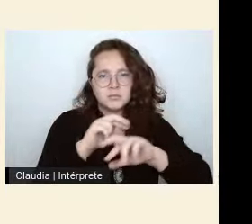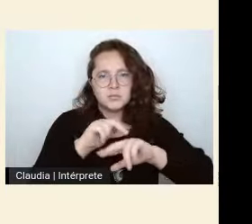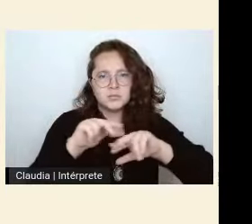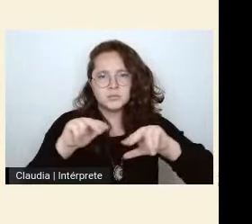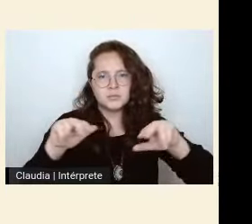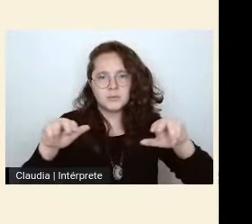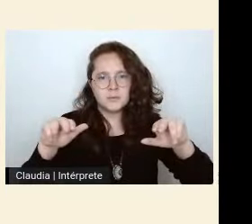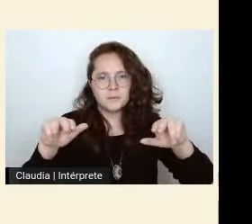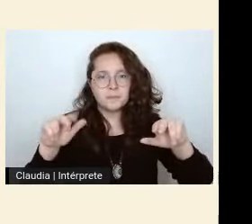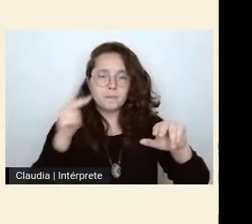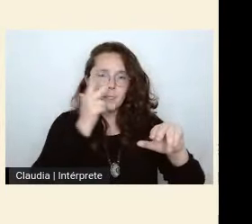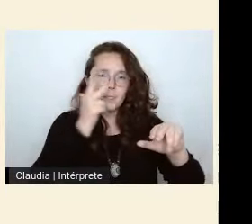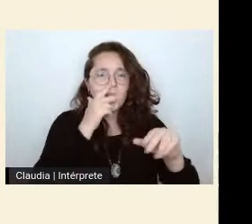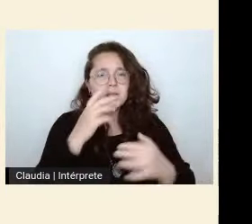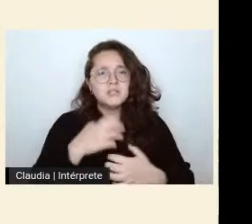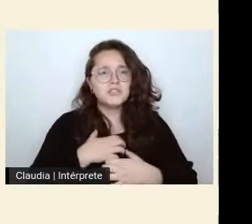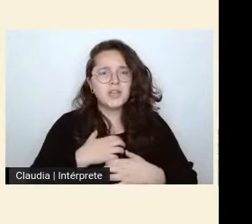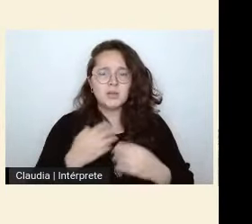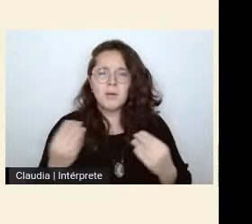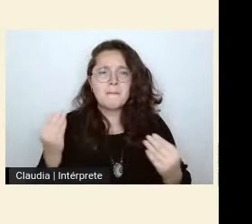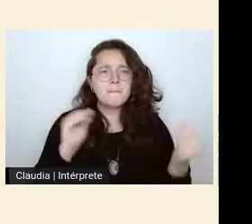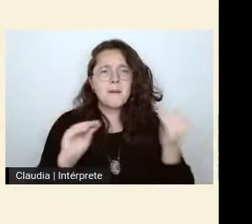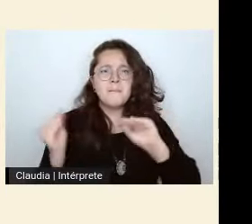Alegoria nacional.